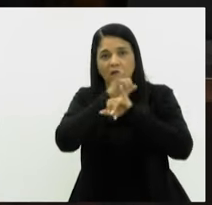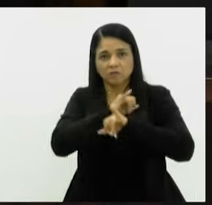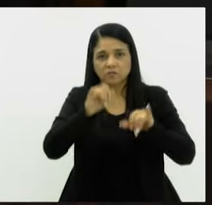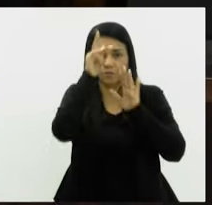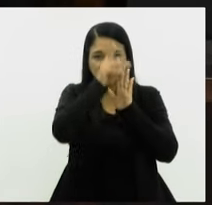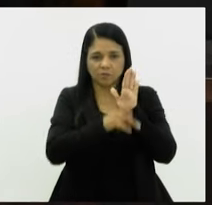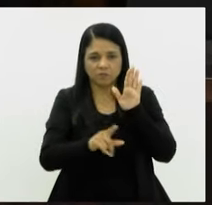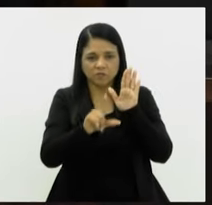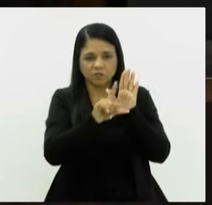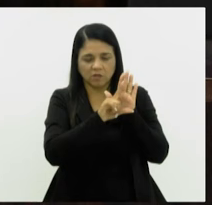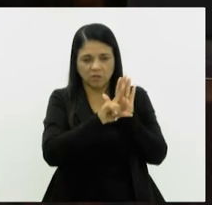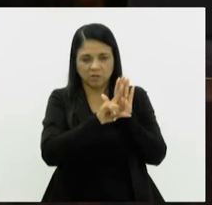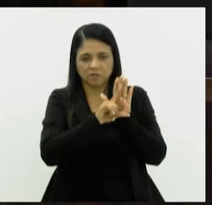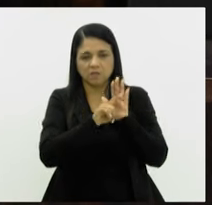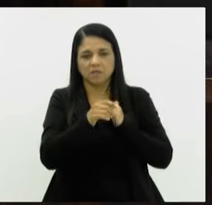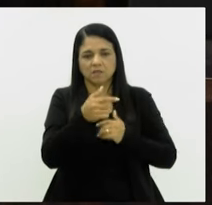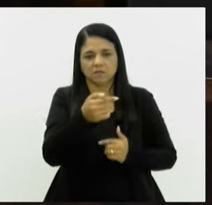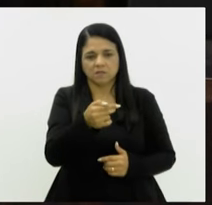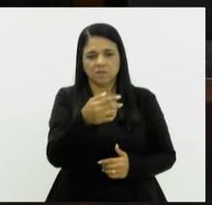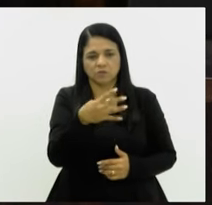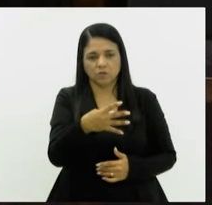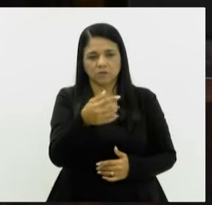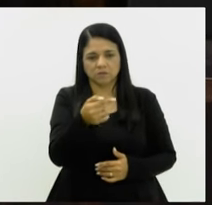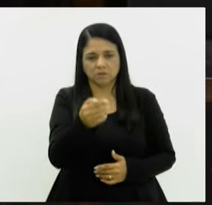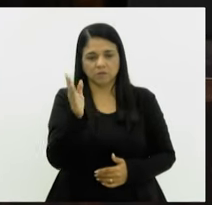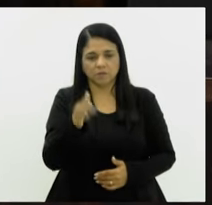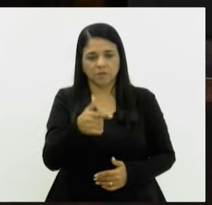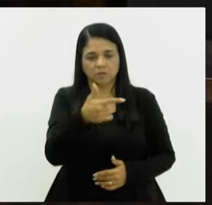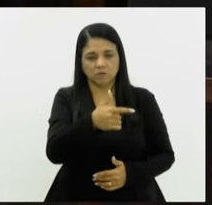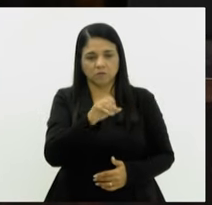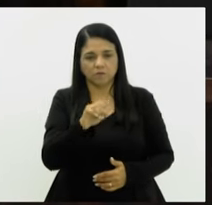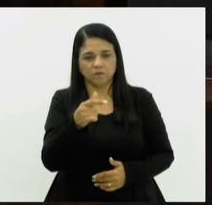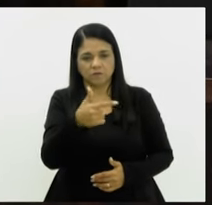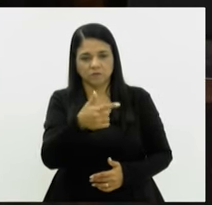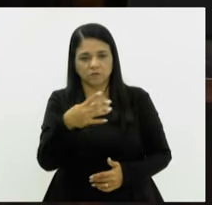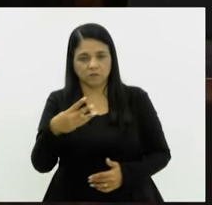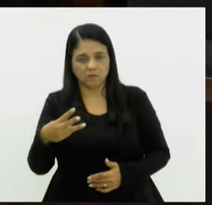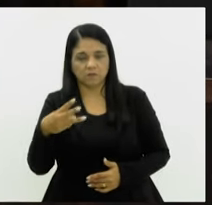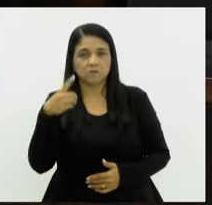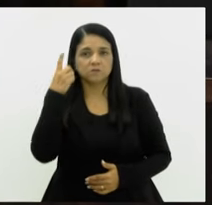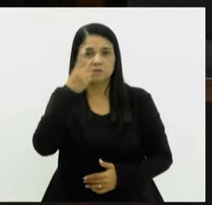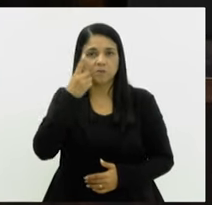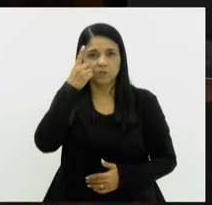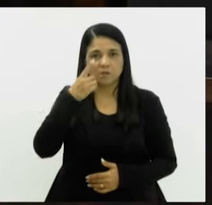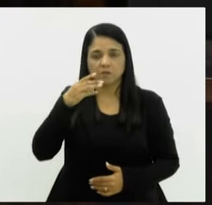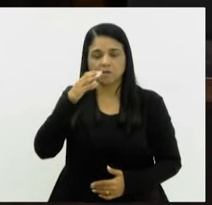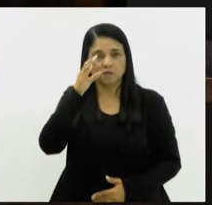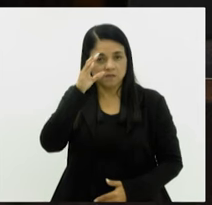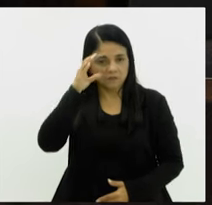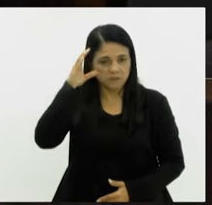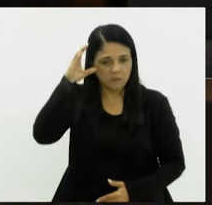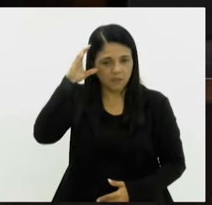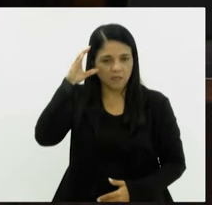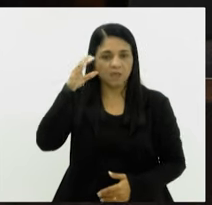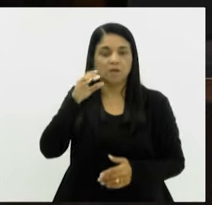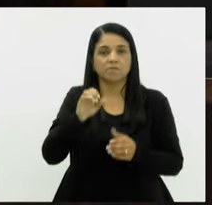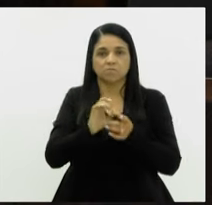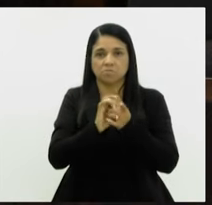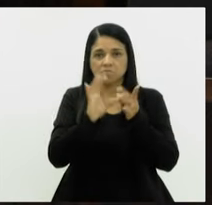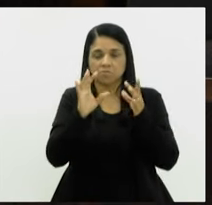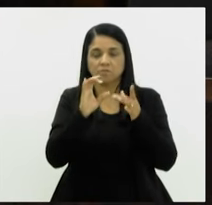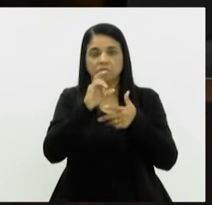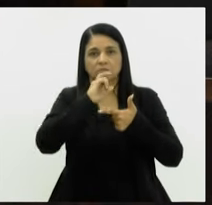Anuncio o projeto de lei 747 de 2023, de autoria da deputada Célia Jordão, que autoriza o